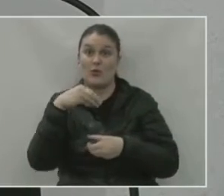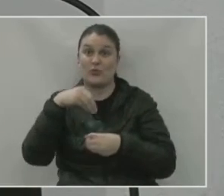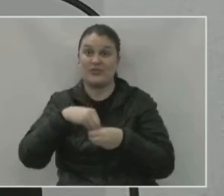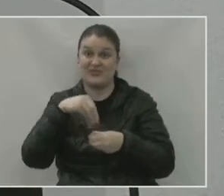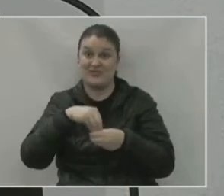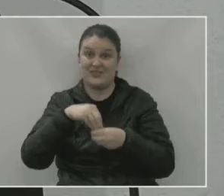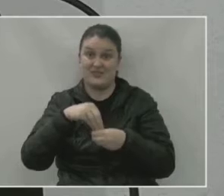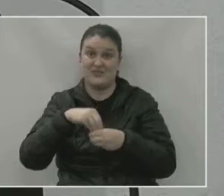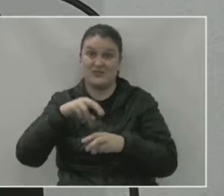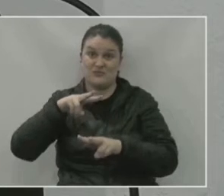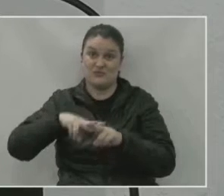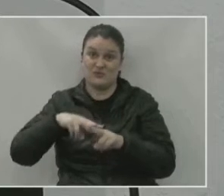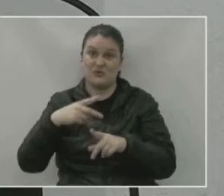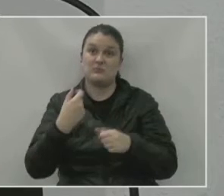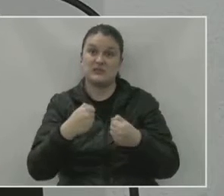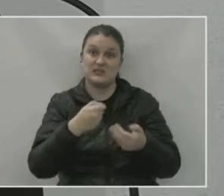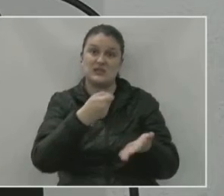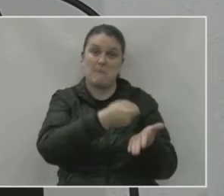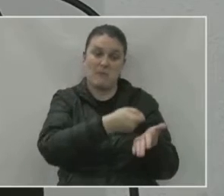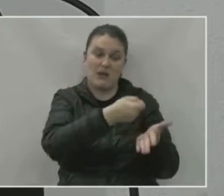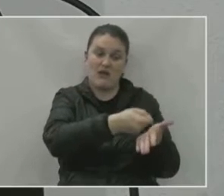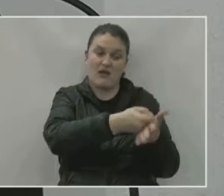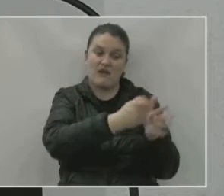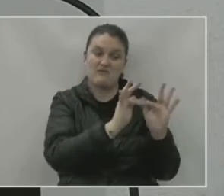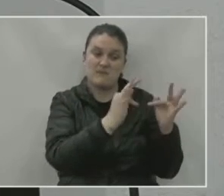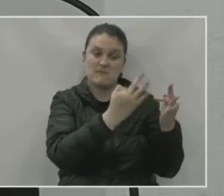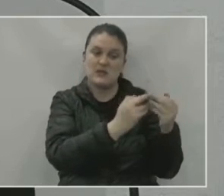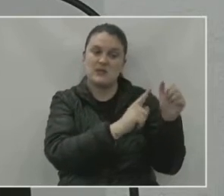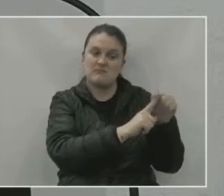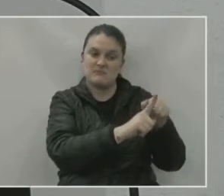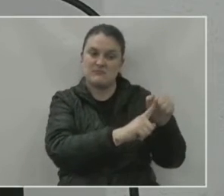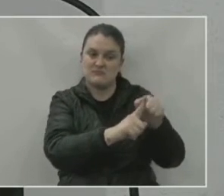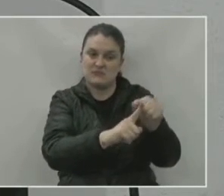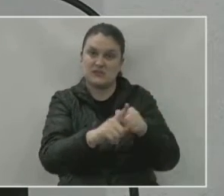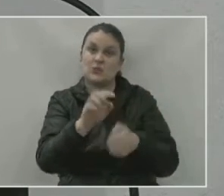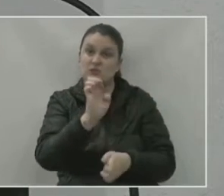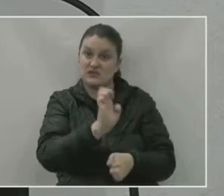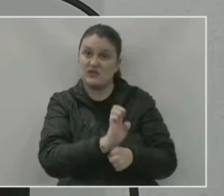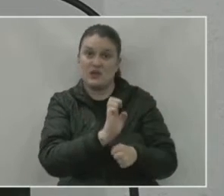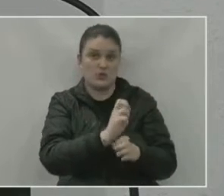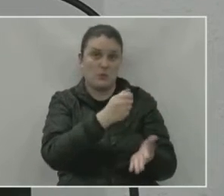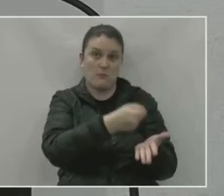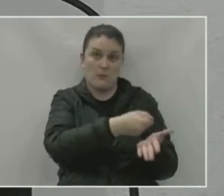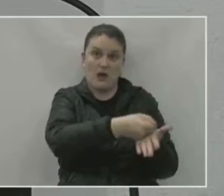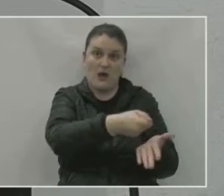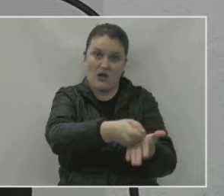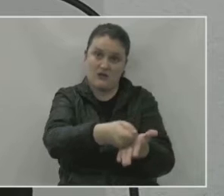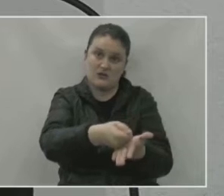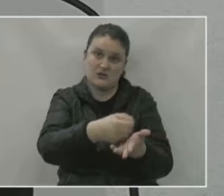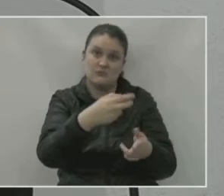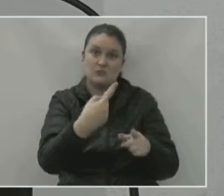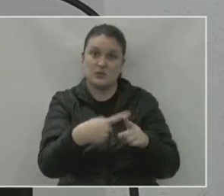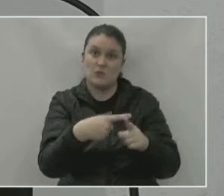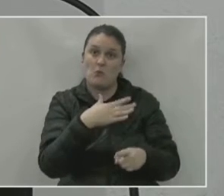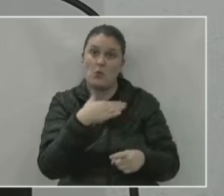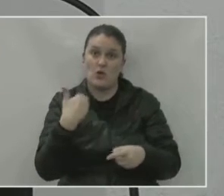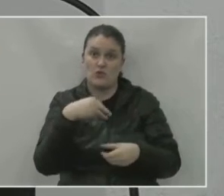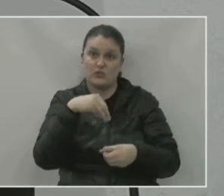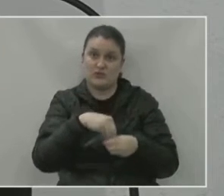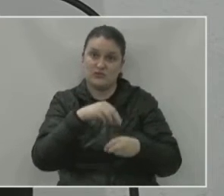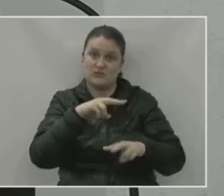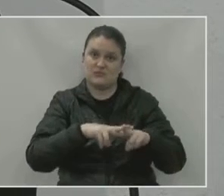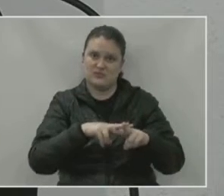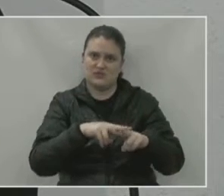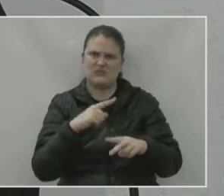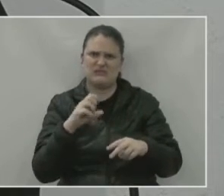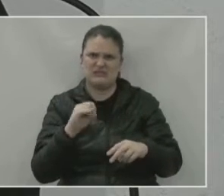pensão alimentícia tem que se dar para a família. Então, de qualquer forma, o Estado tem que bancar essas mortes. Então, essa omissão que nós temos, o